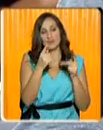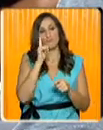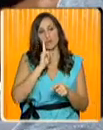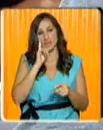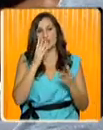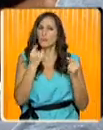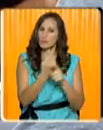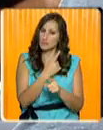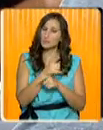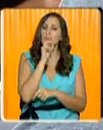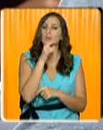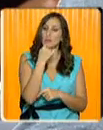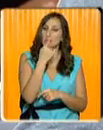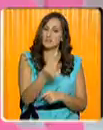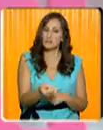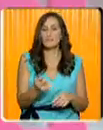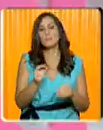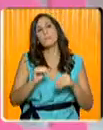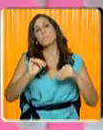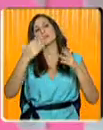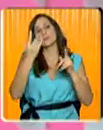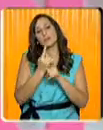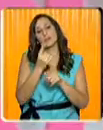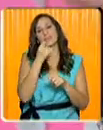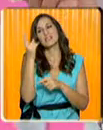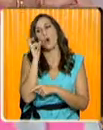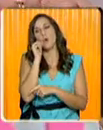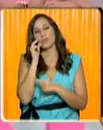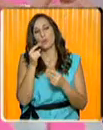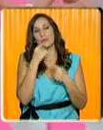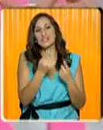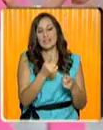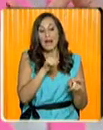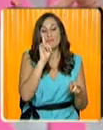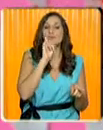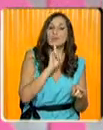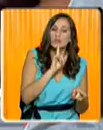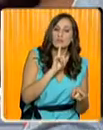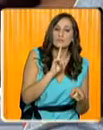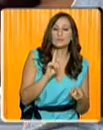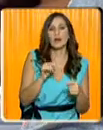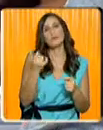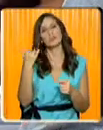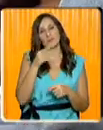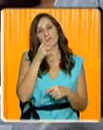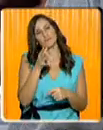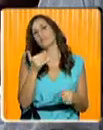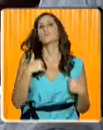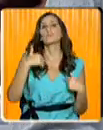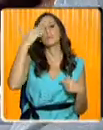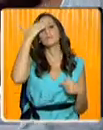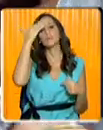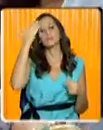muito para dizer, não é? Exatamente. Principalmente aos homens ou às próprias mulheres, Marta? Olha, ainda cá estava a dizer isso. Eu acho